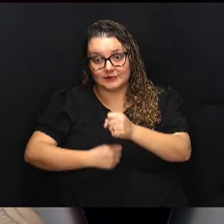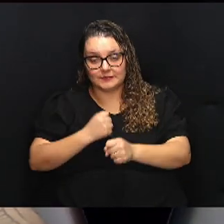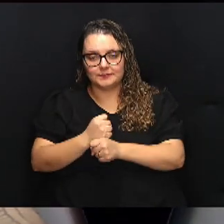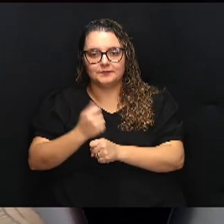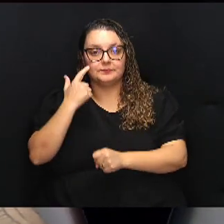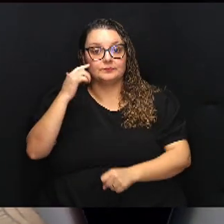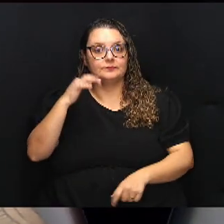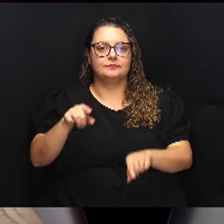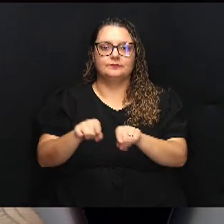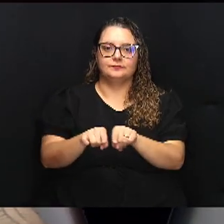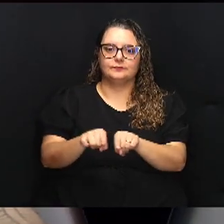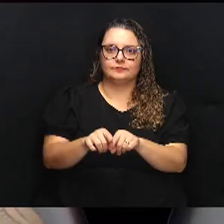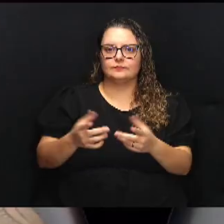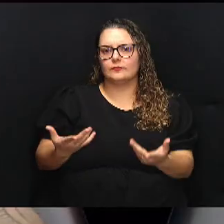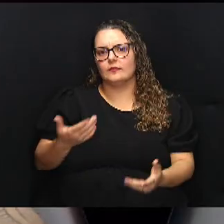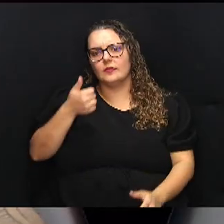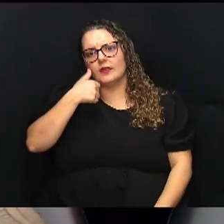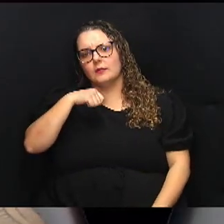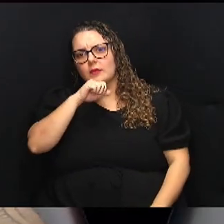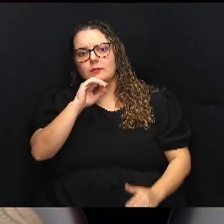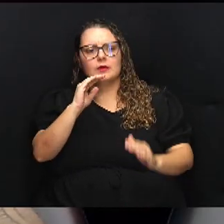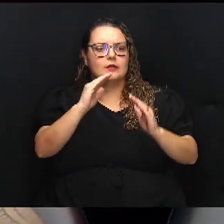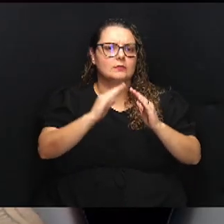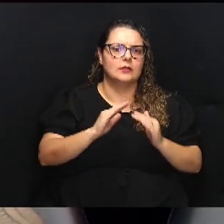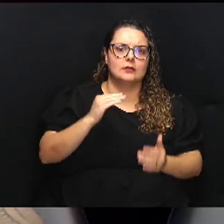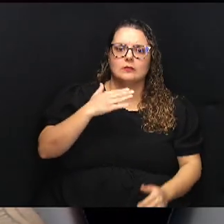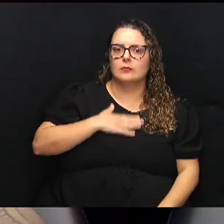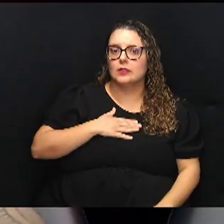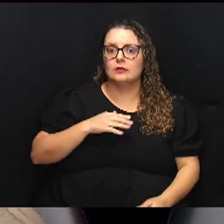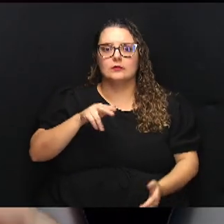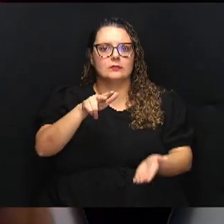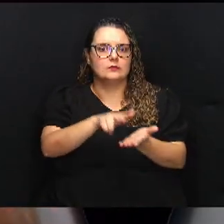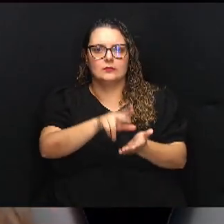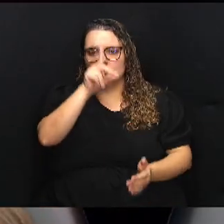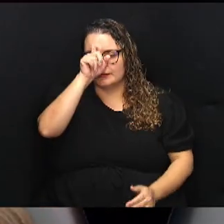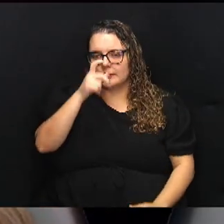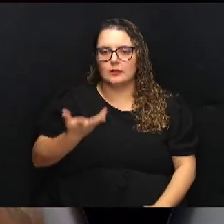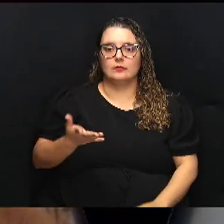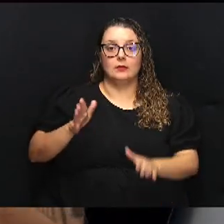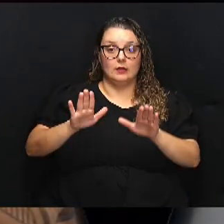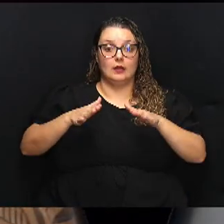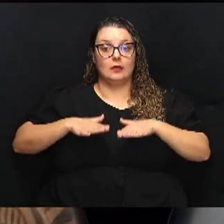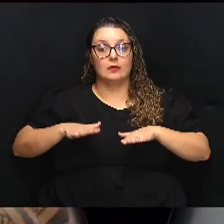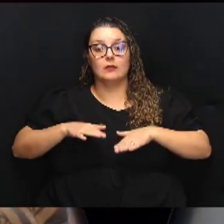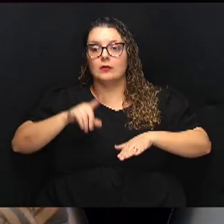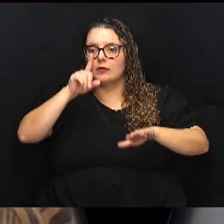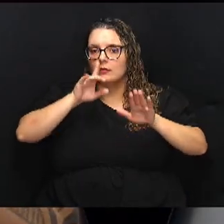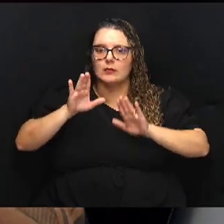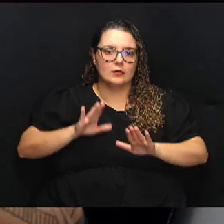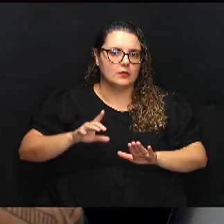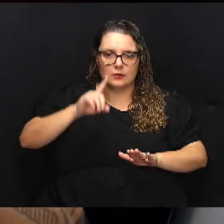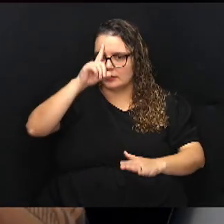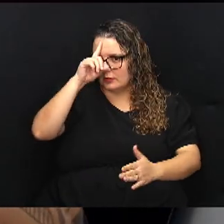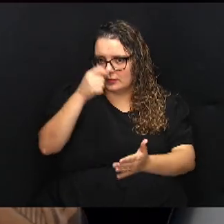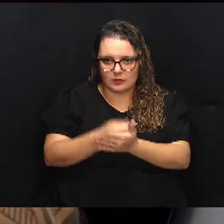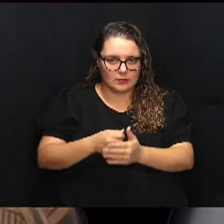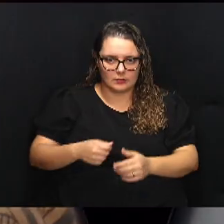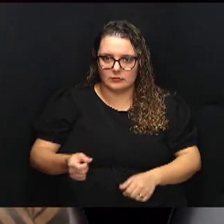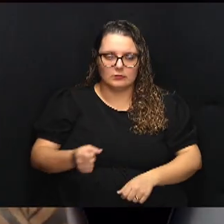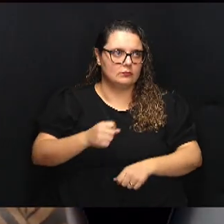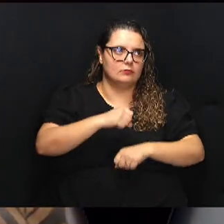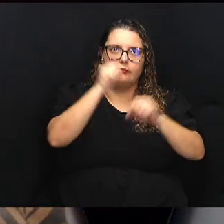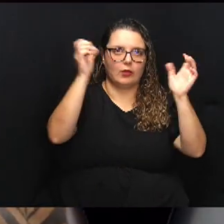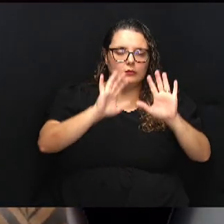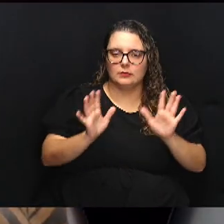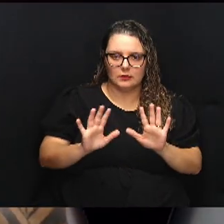pense também: "Pô, minha mãe mora comigo, ela tá hospitalizada, não sei o quê". Calma, vai com cuidado, não toma decisão estúpida. A ideia